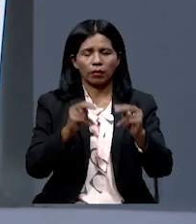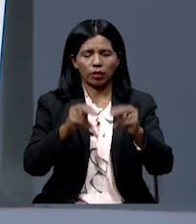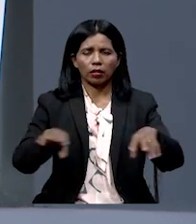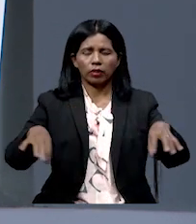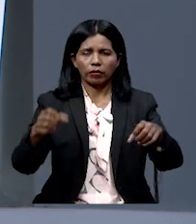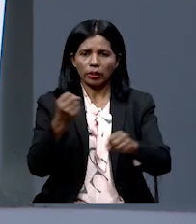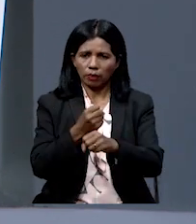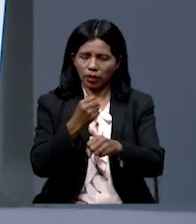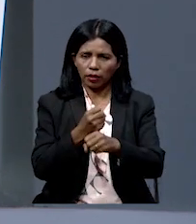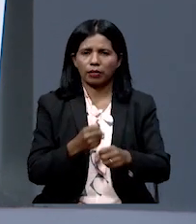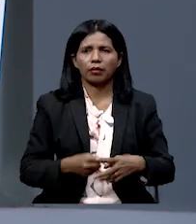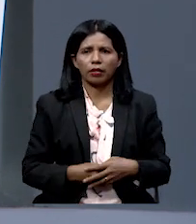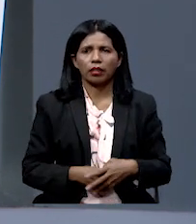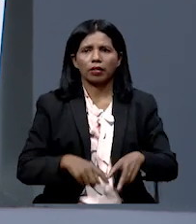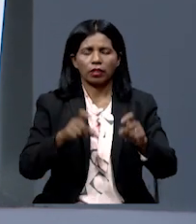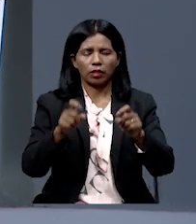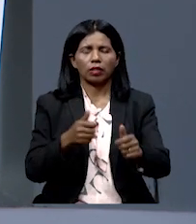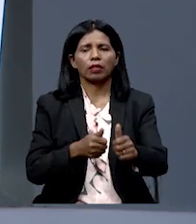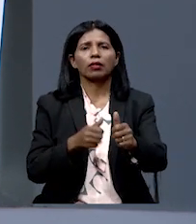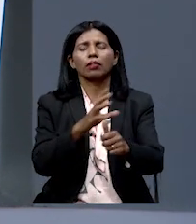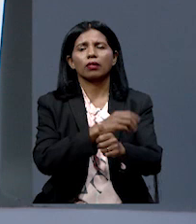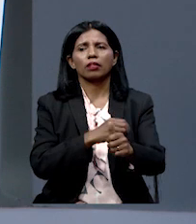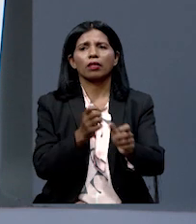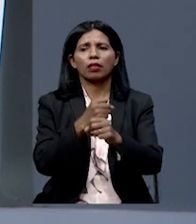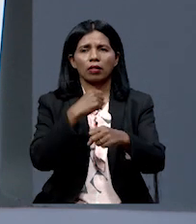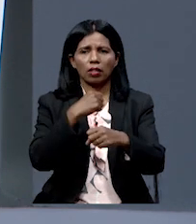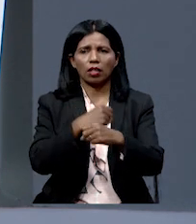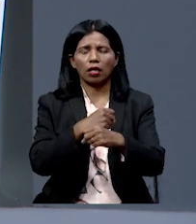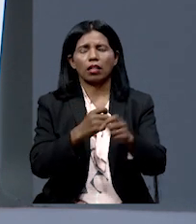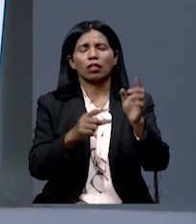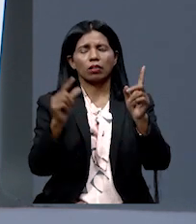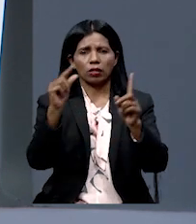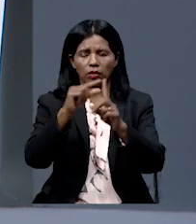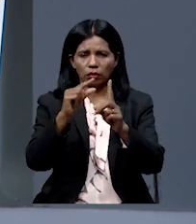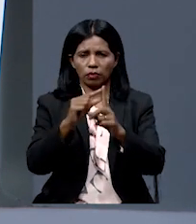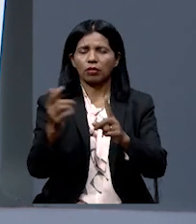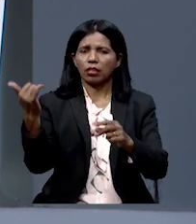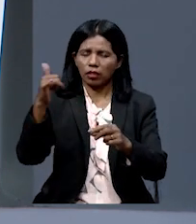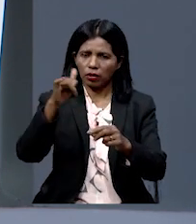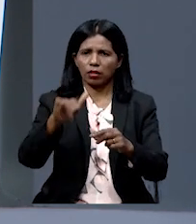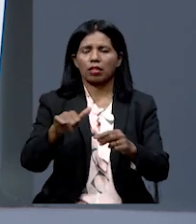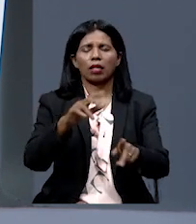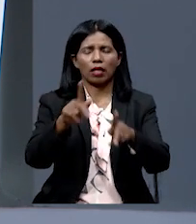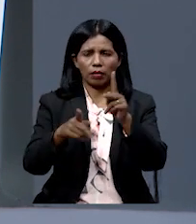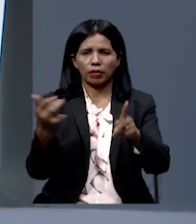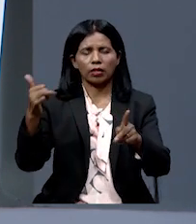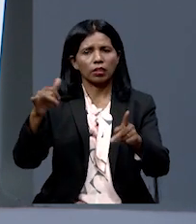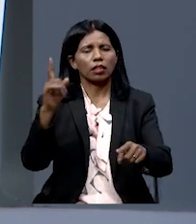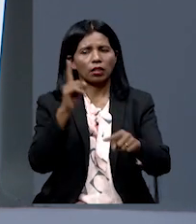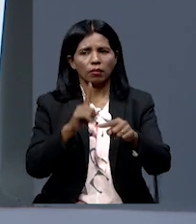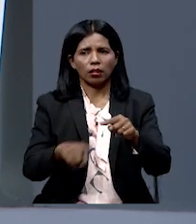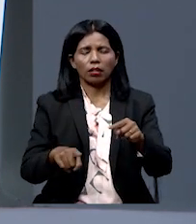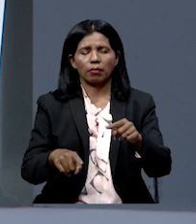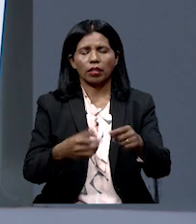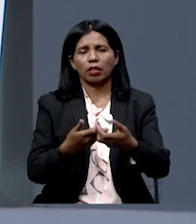serviço makas em termos de produz conteúdo sira que é interessante a tu assinante sira ne la vele